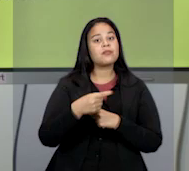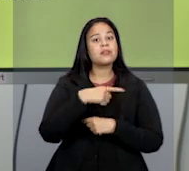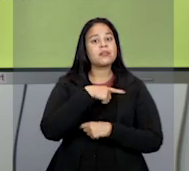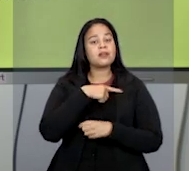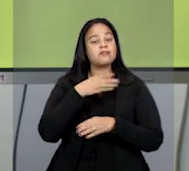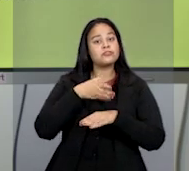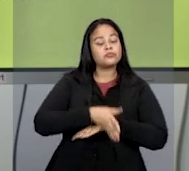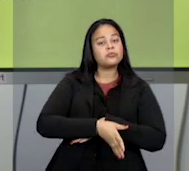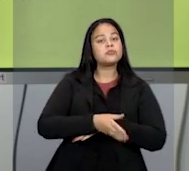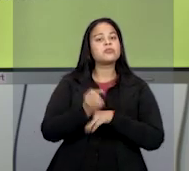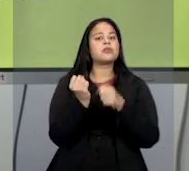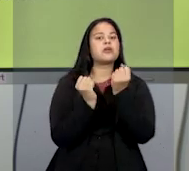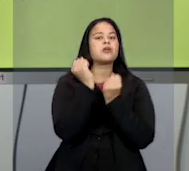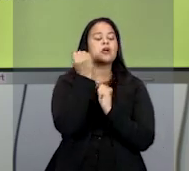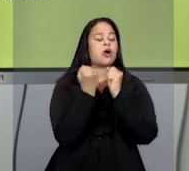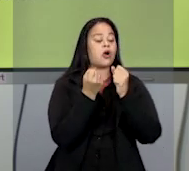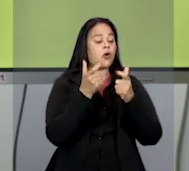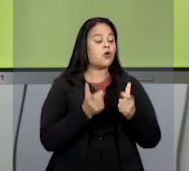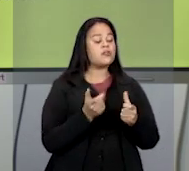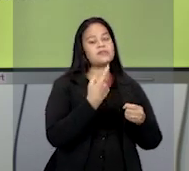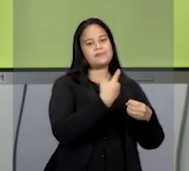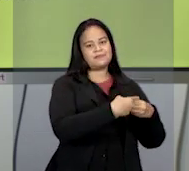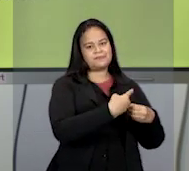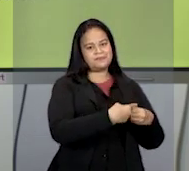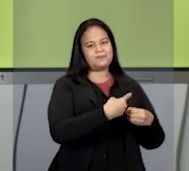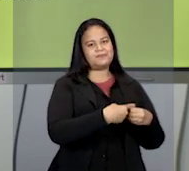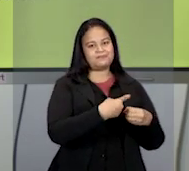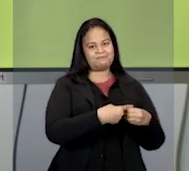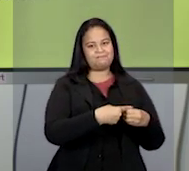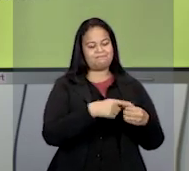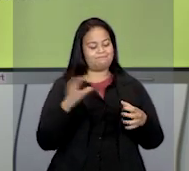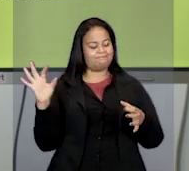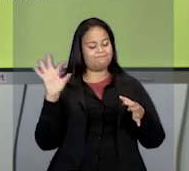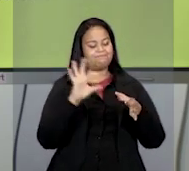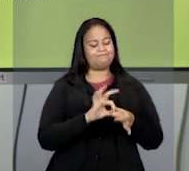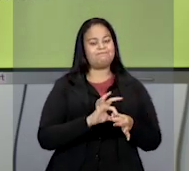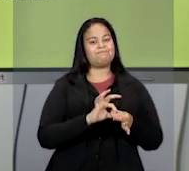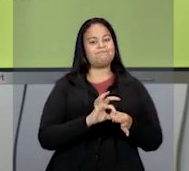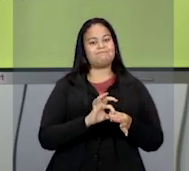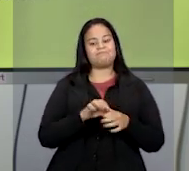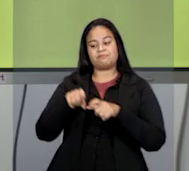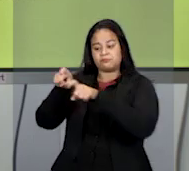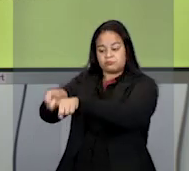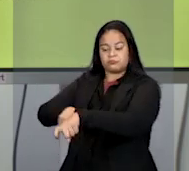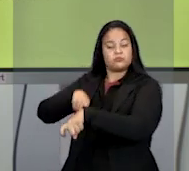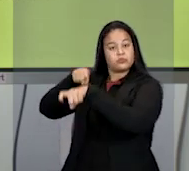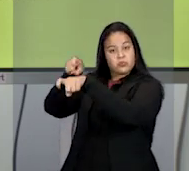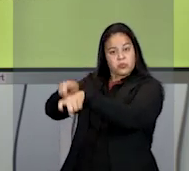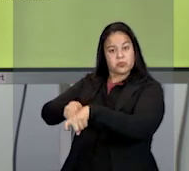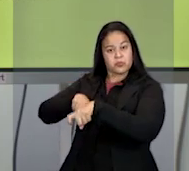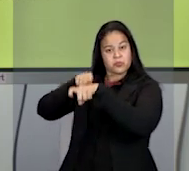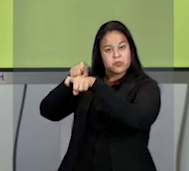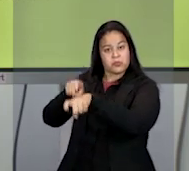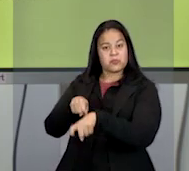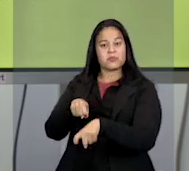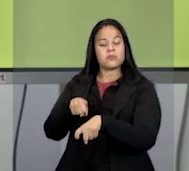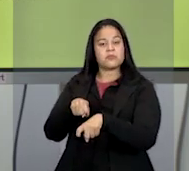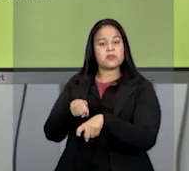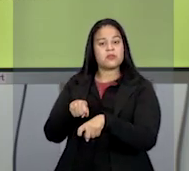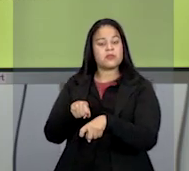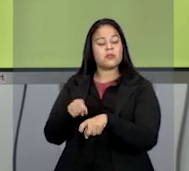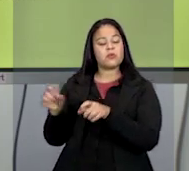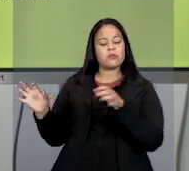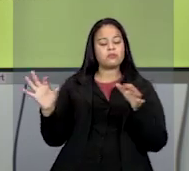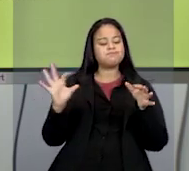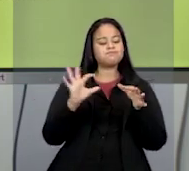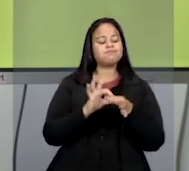no espaço urbano das cidades, essa integração com o espaço rural fez com que boa parte dessa industrialização